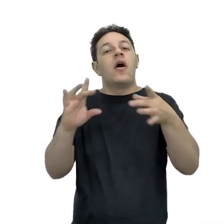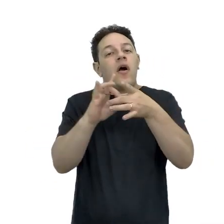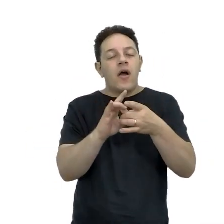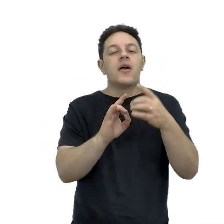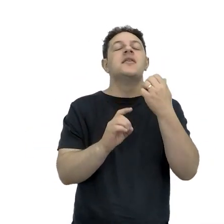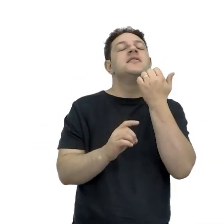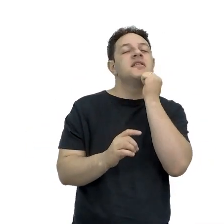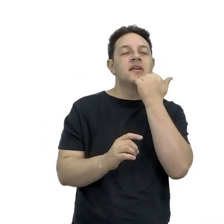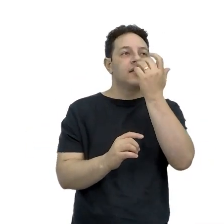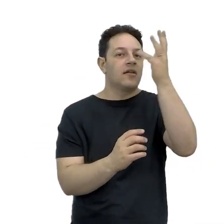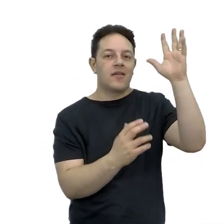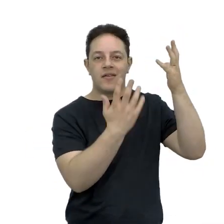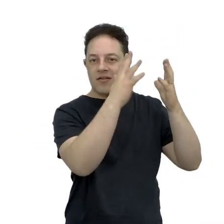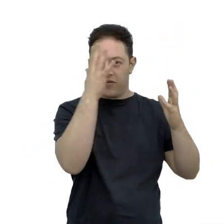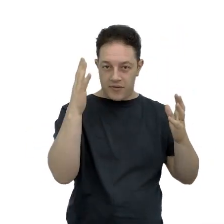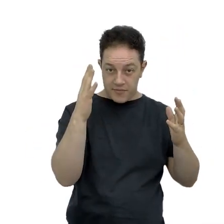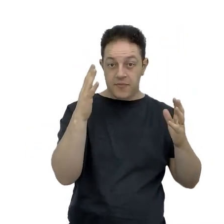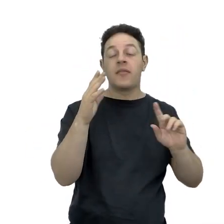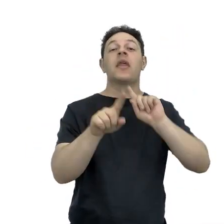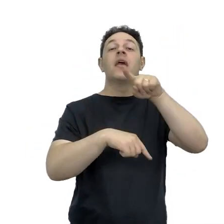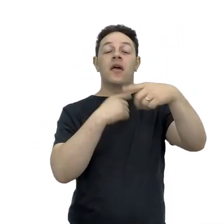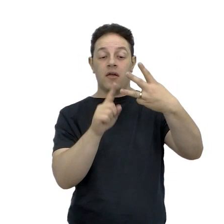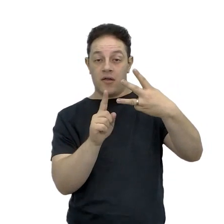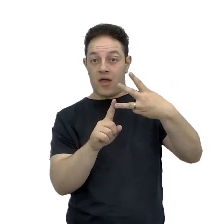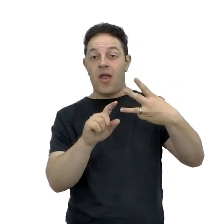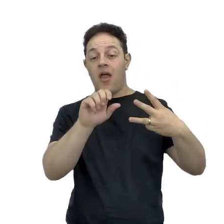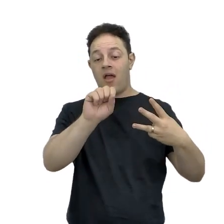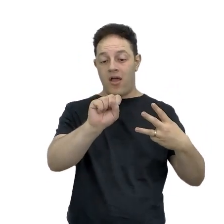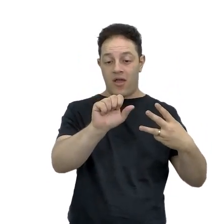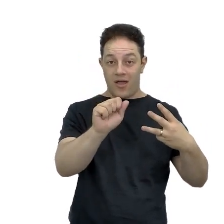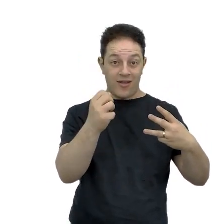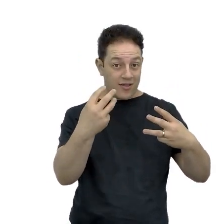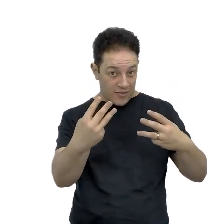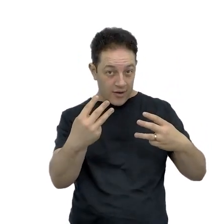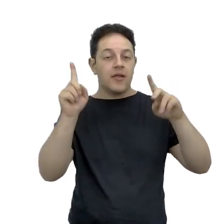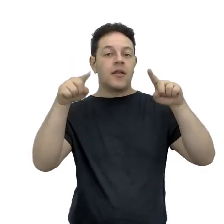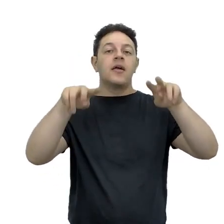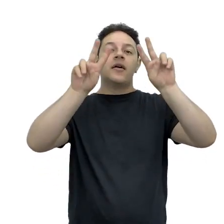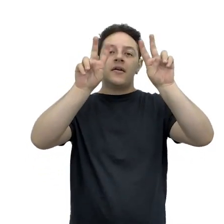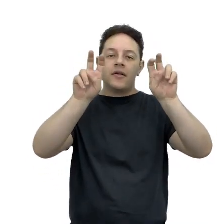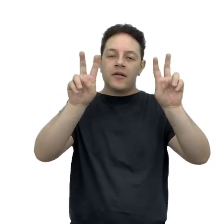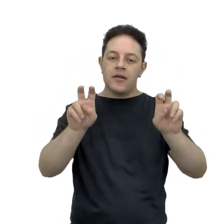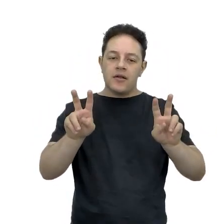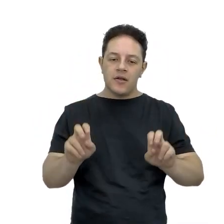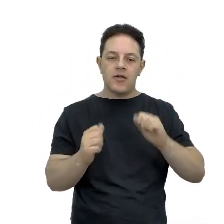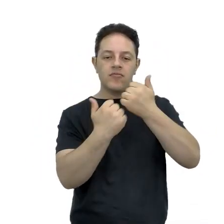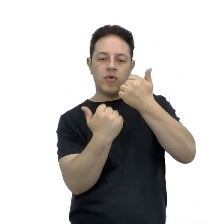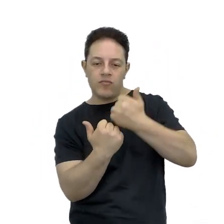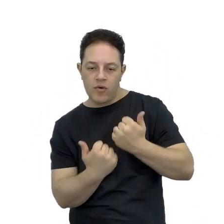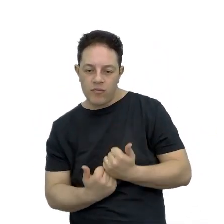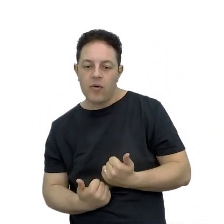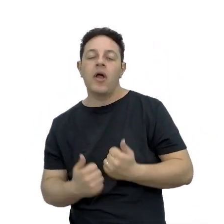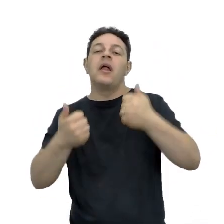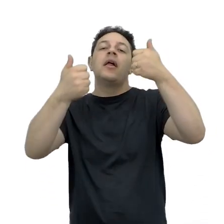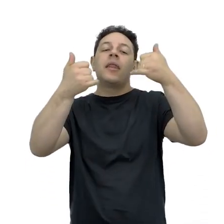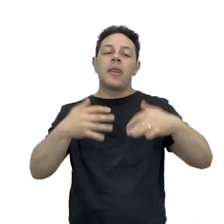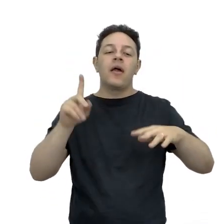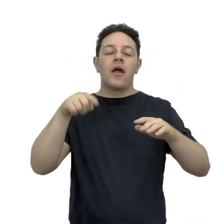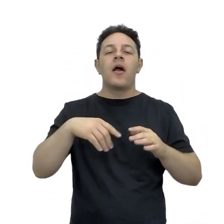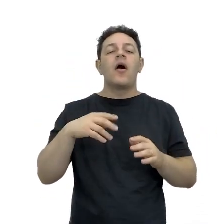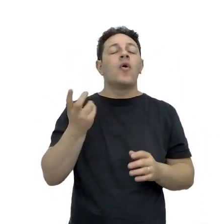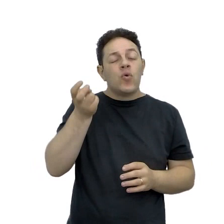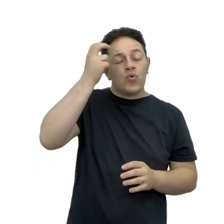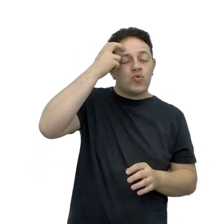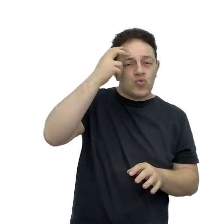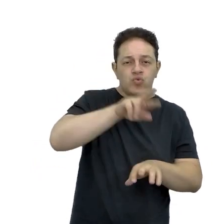natureza. E, por fim, na SA3, abordaremos tópicos relacionados ao